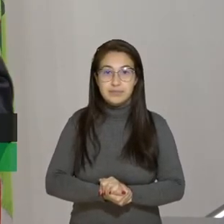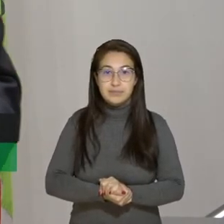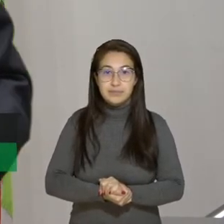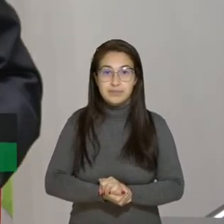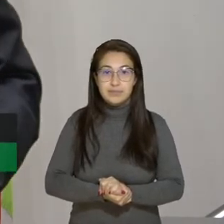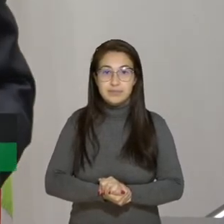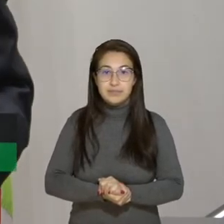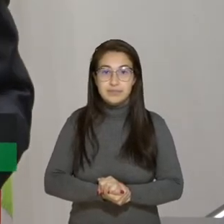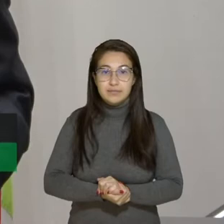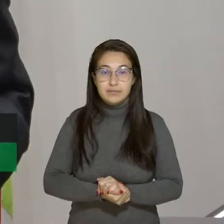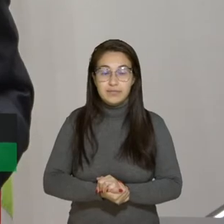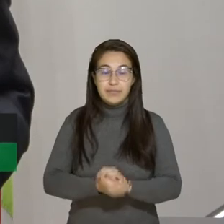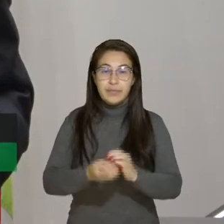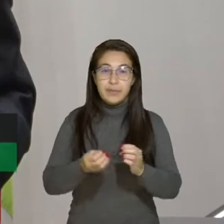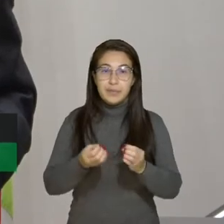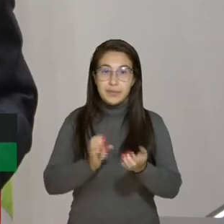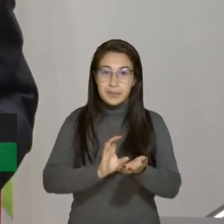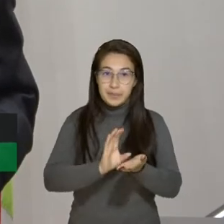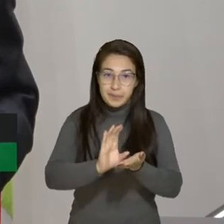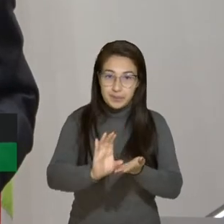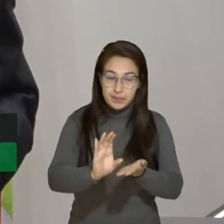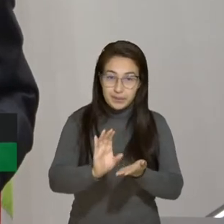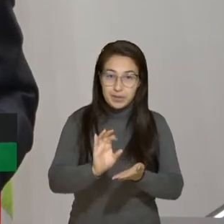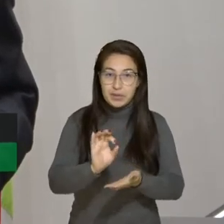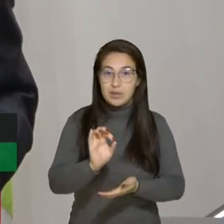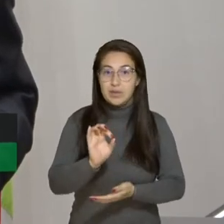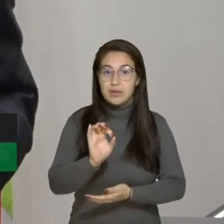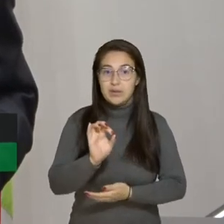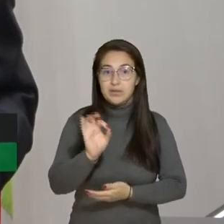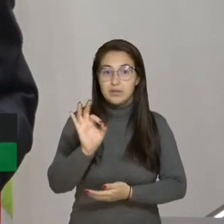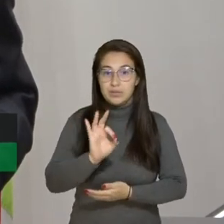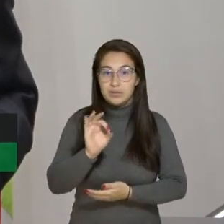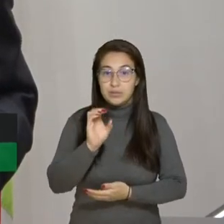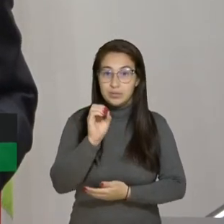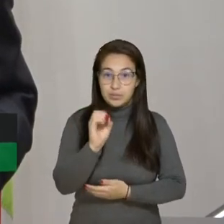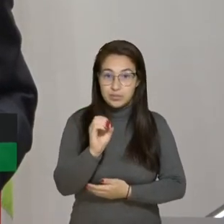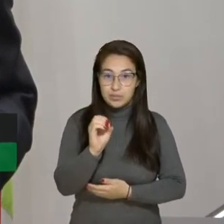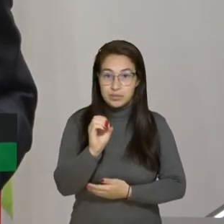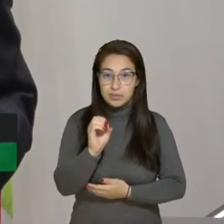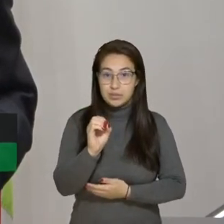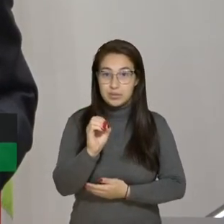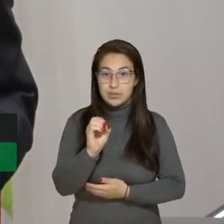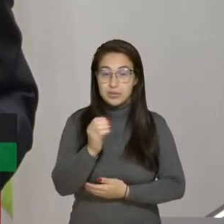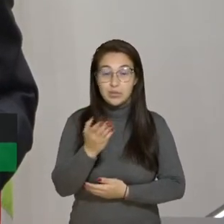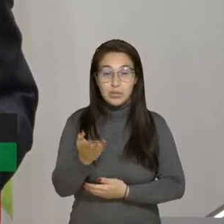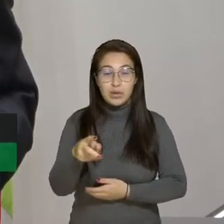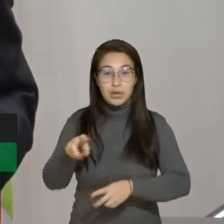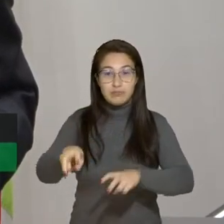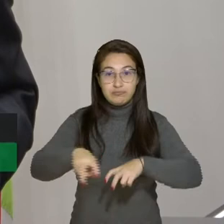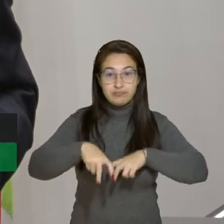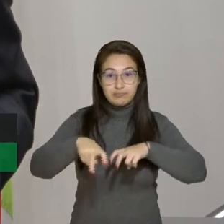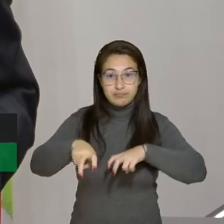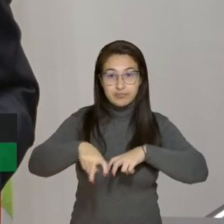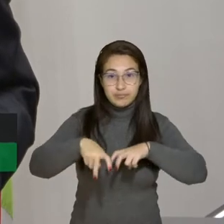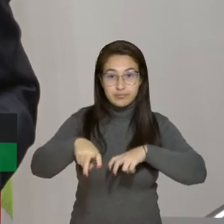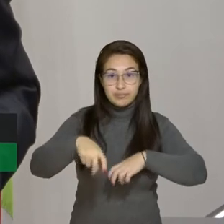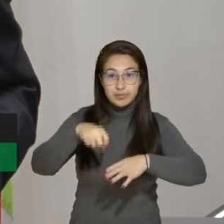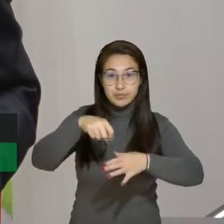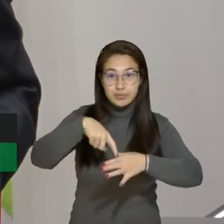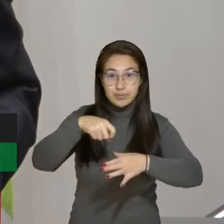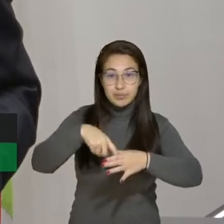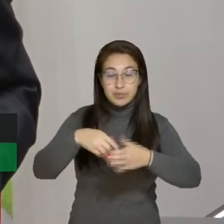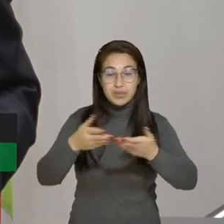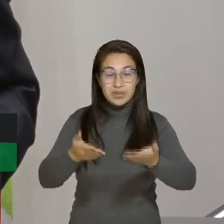ressarcimento ou para o empréstimo a juros zero Deputado Vicentini para os nossos agricultores que